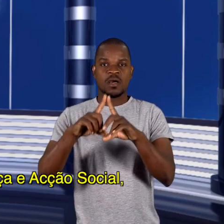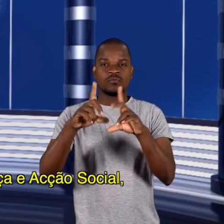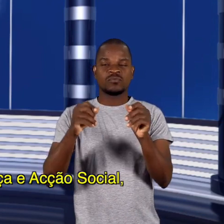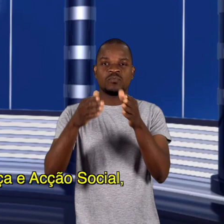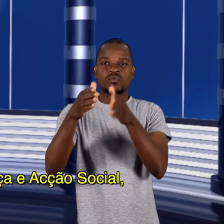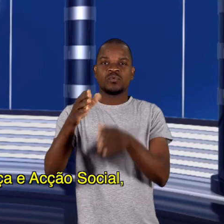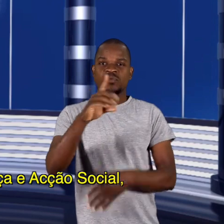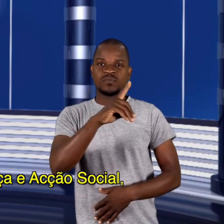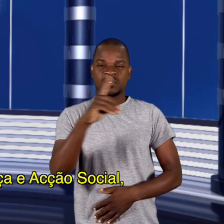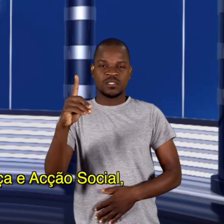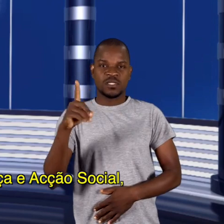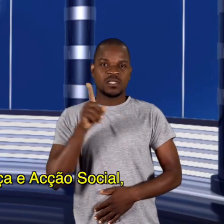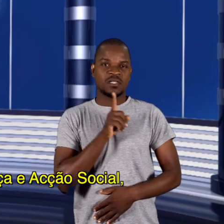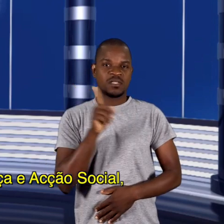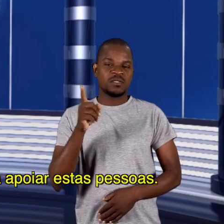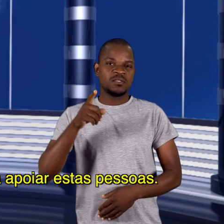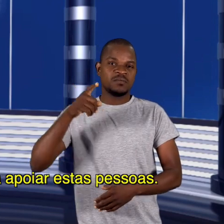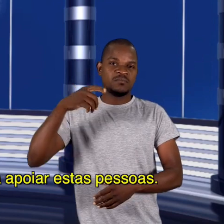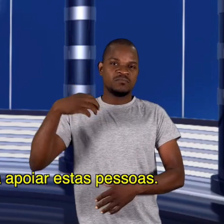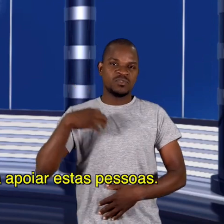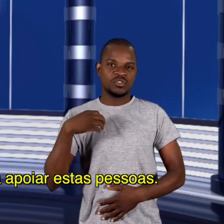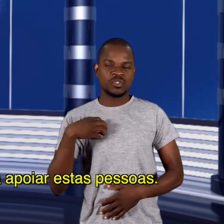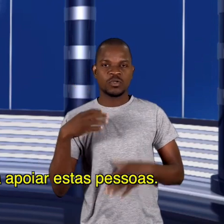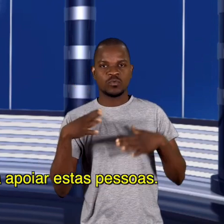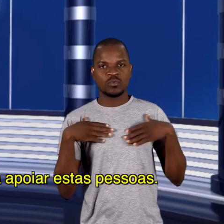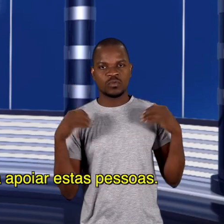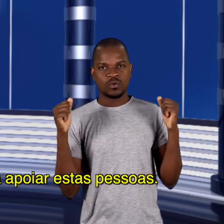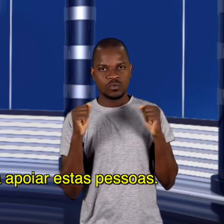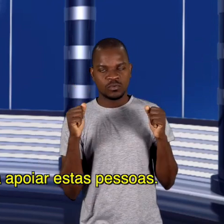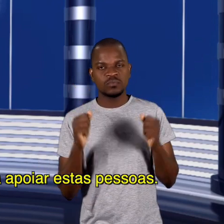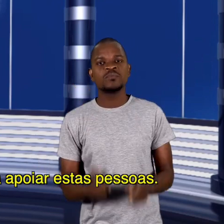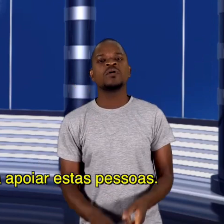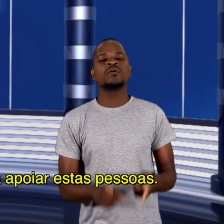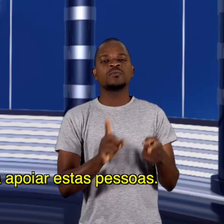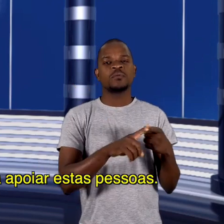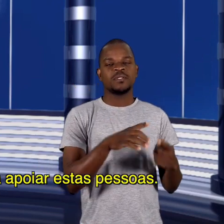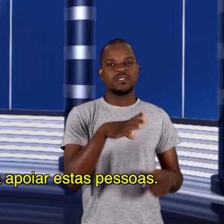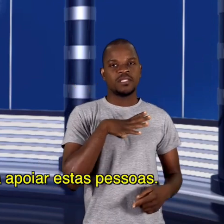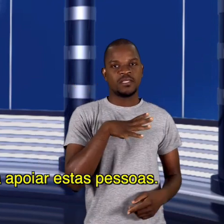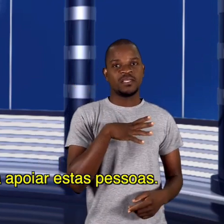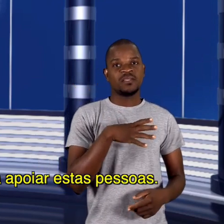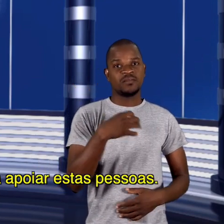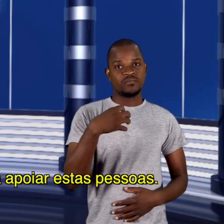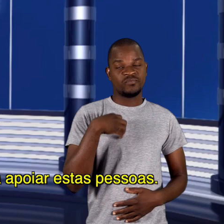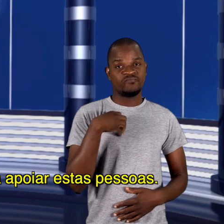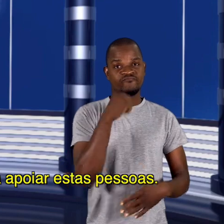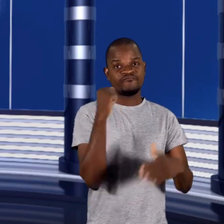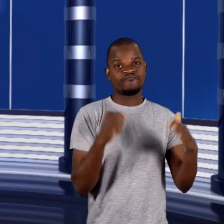no Ministério da Ação Social não é que não estamos a ver ações concretas